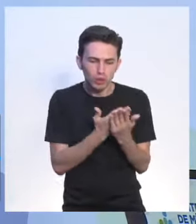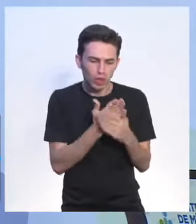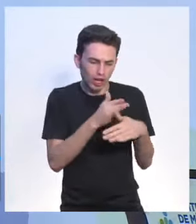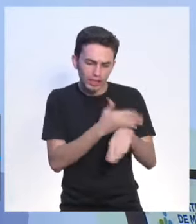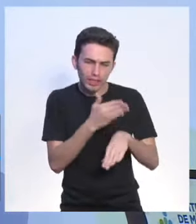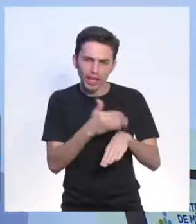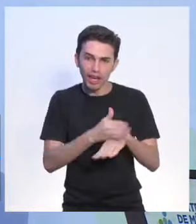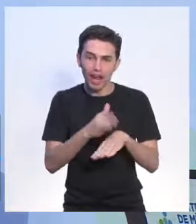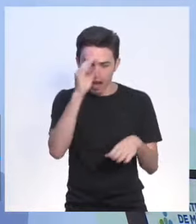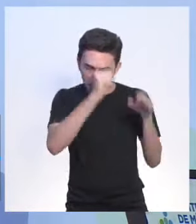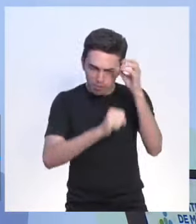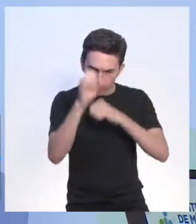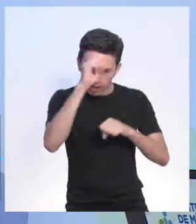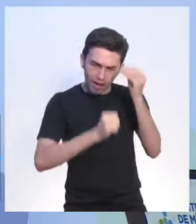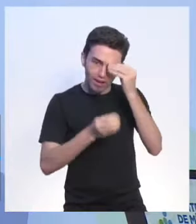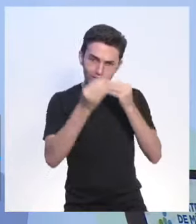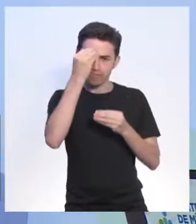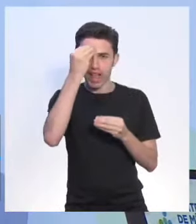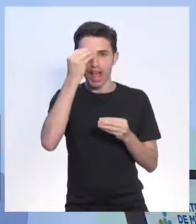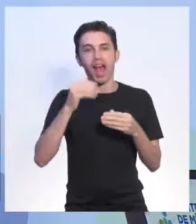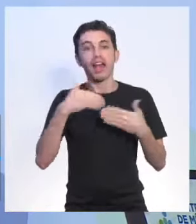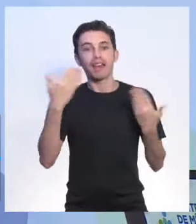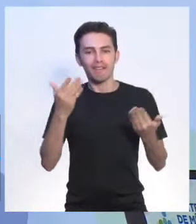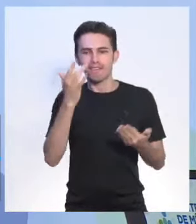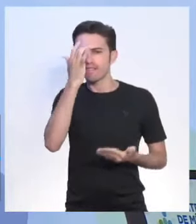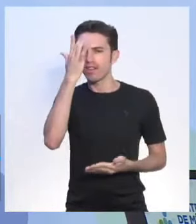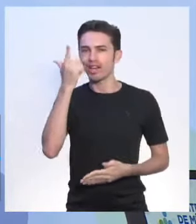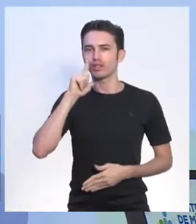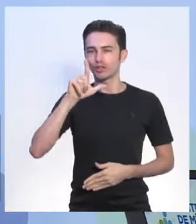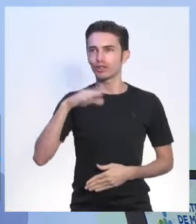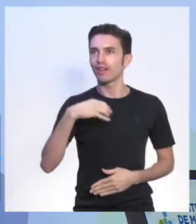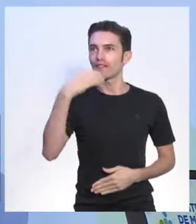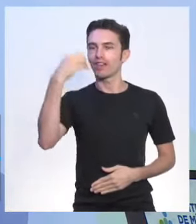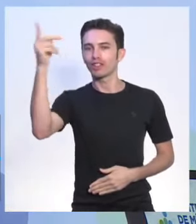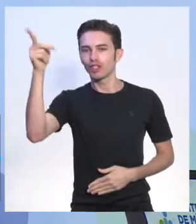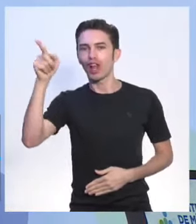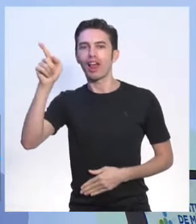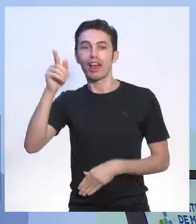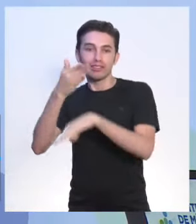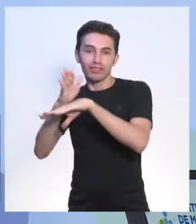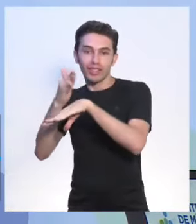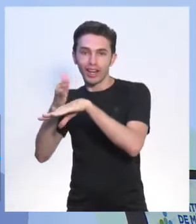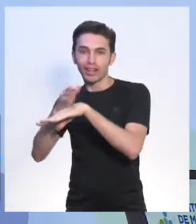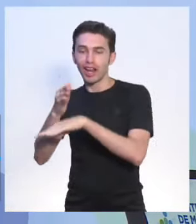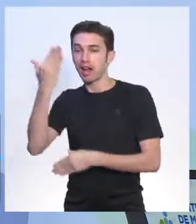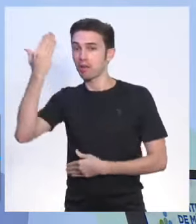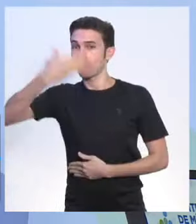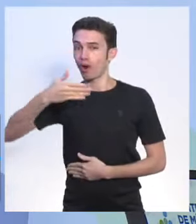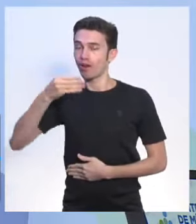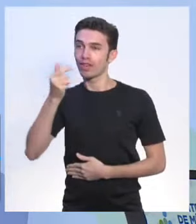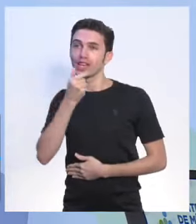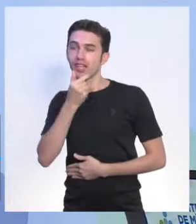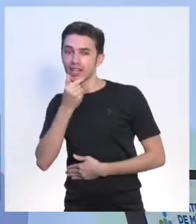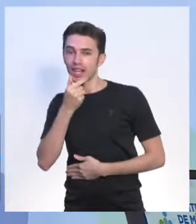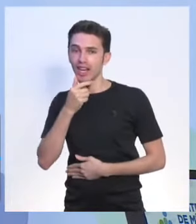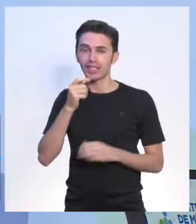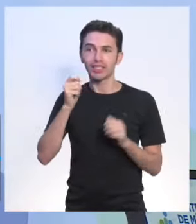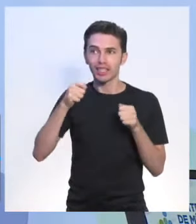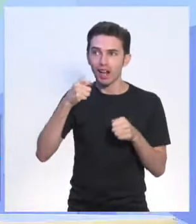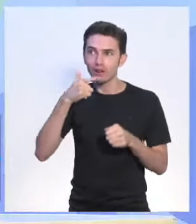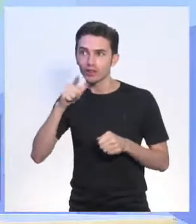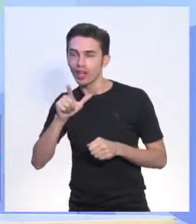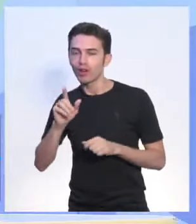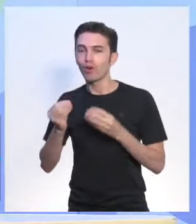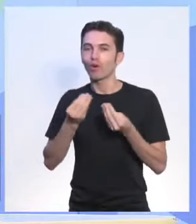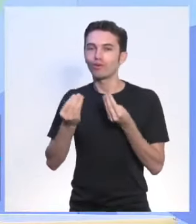como o Ed falou, fica bem mais fácil. Você chega lá mais tranquilo e põe o seu inglês à prova, né? Exatamente. Funciona? Sim. Funciona, né?